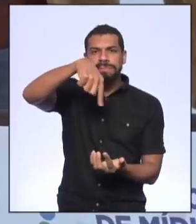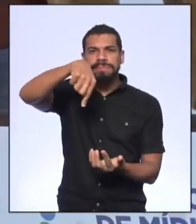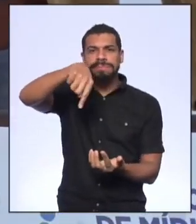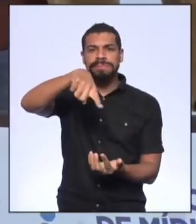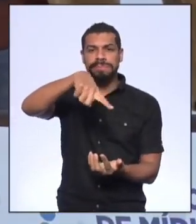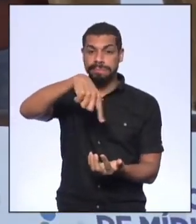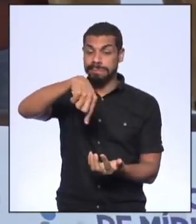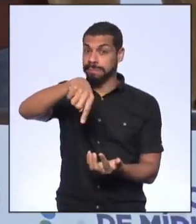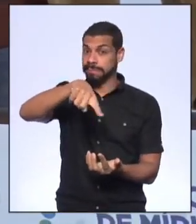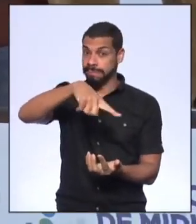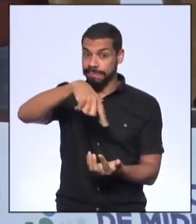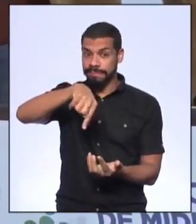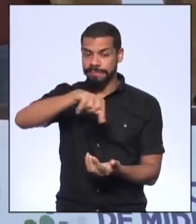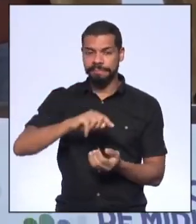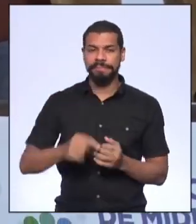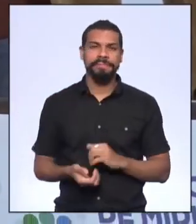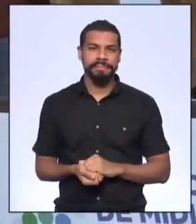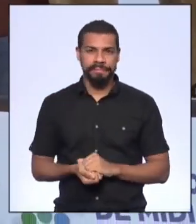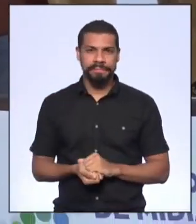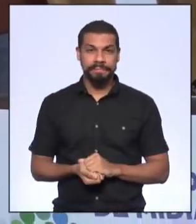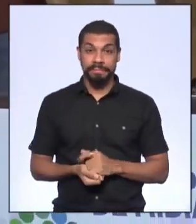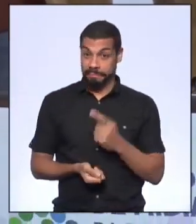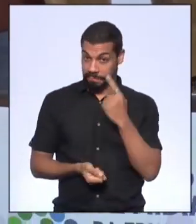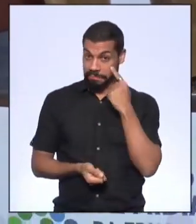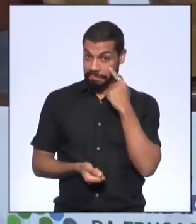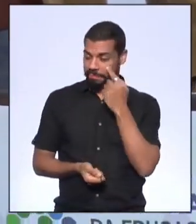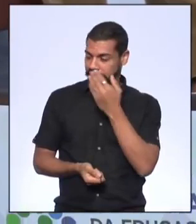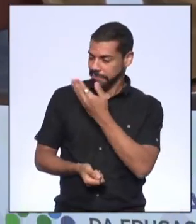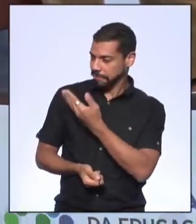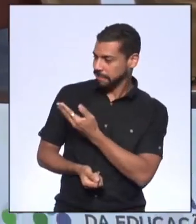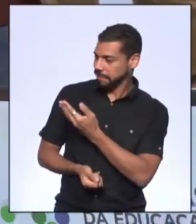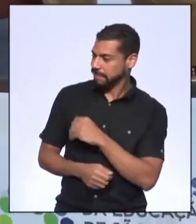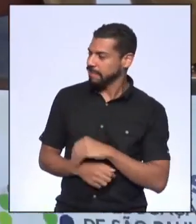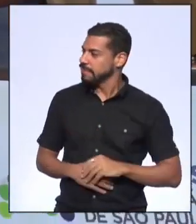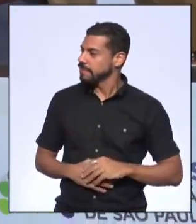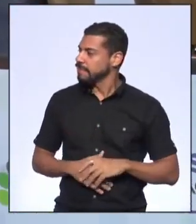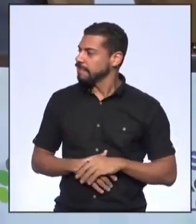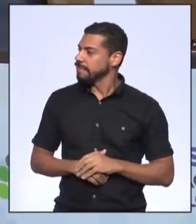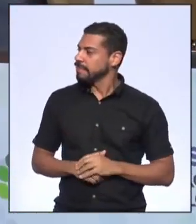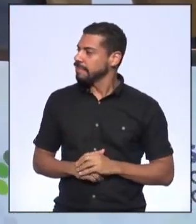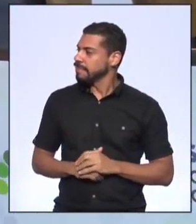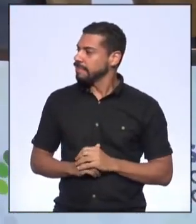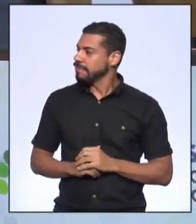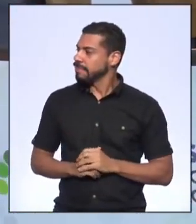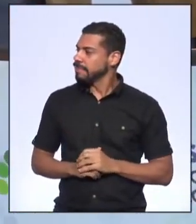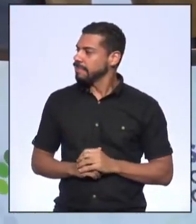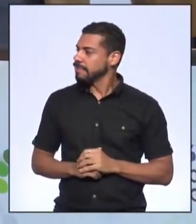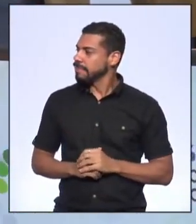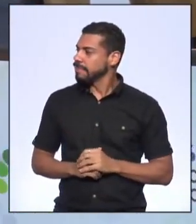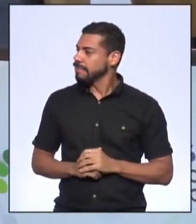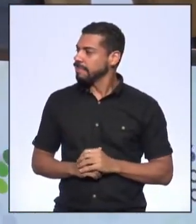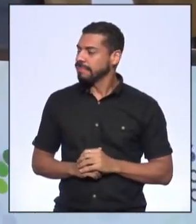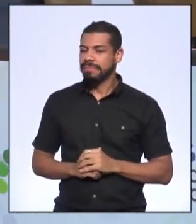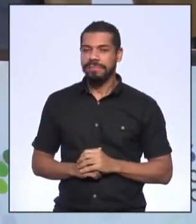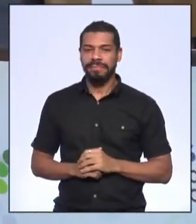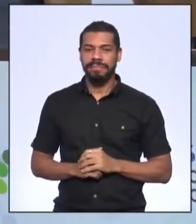material vai fazer o material girar, ó. Aqui, ó. Assim, se não pegar fogo.